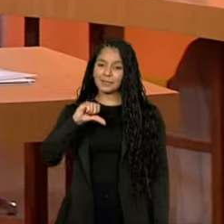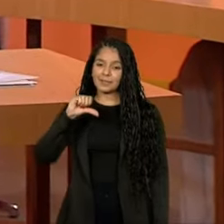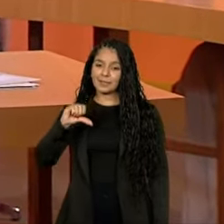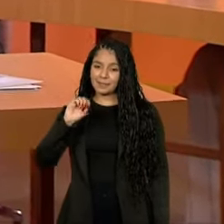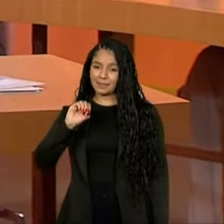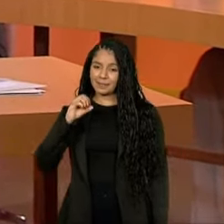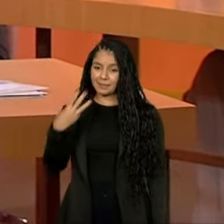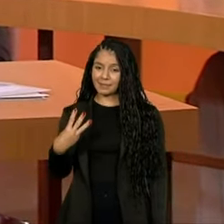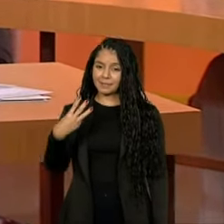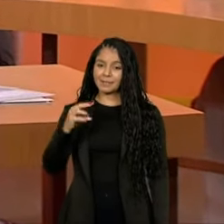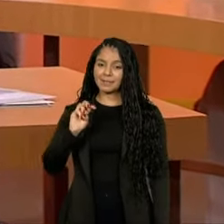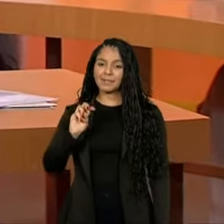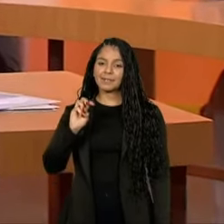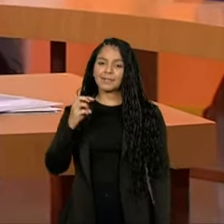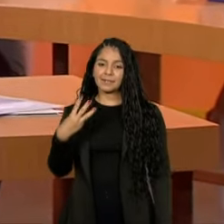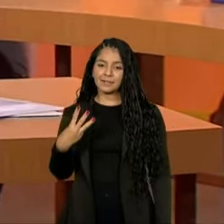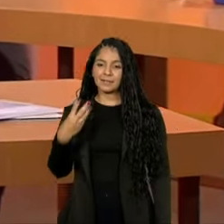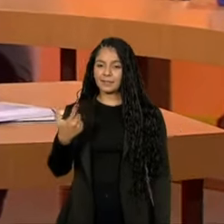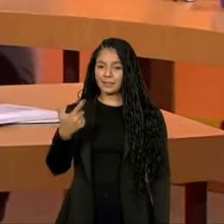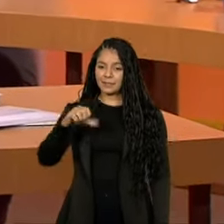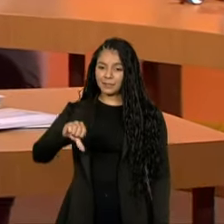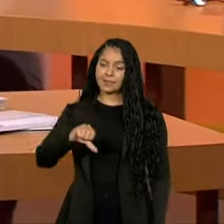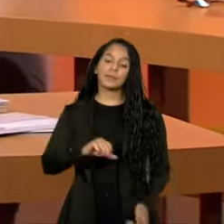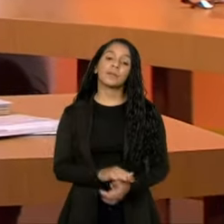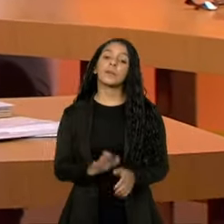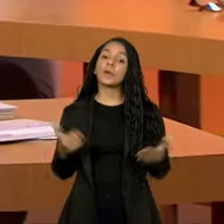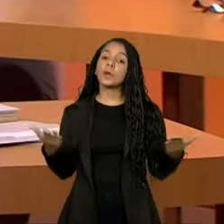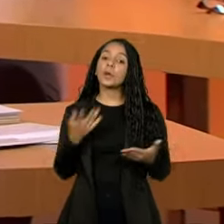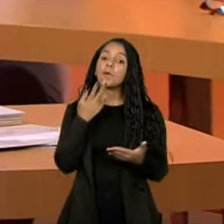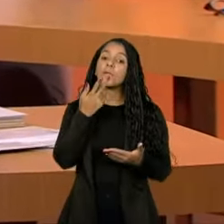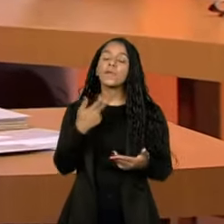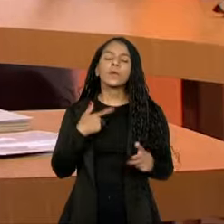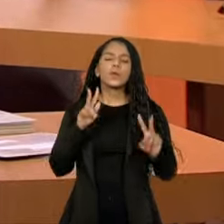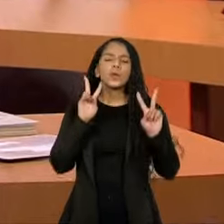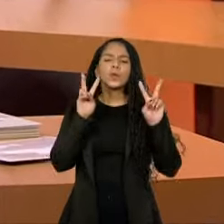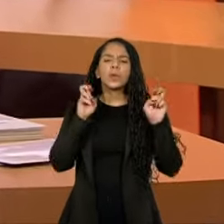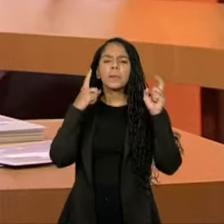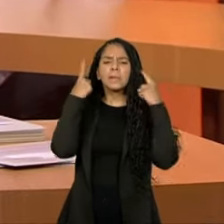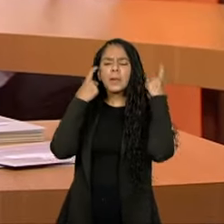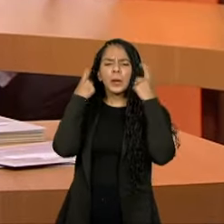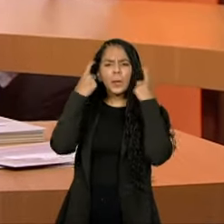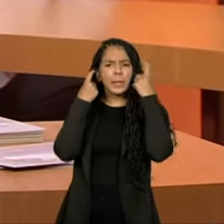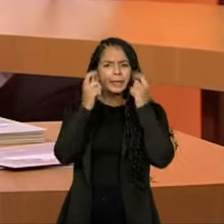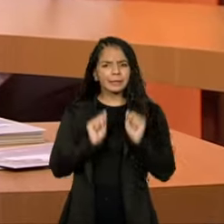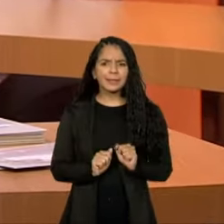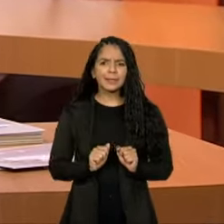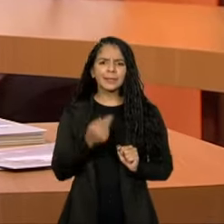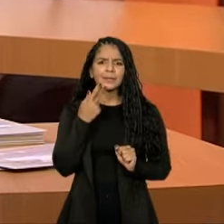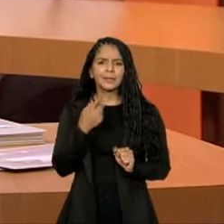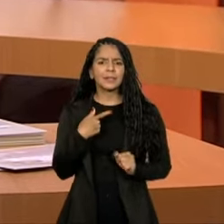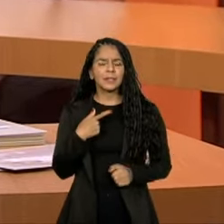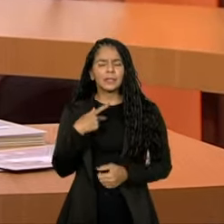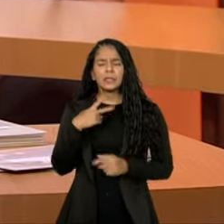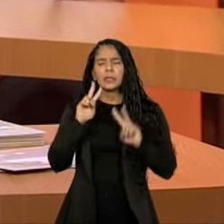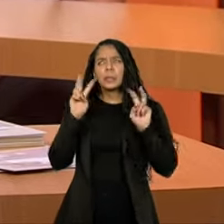219-9903-5329. Agora eu quero falar de preocupação, quero falar de culpa, ai meu Deus do céu,